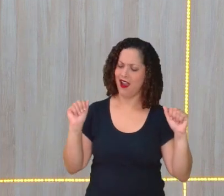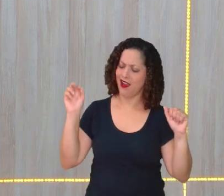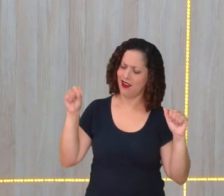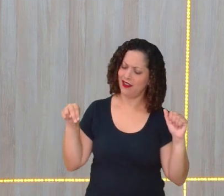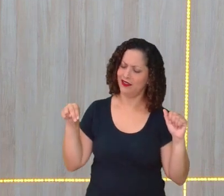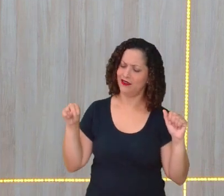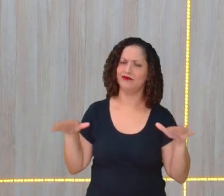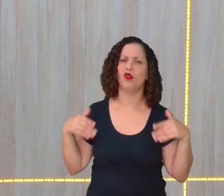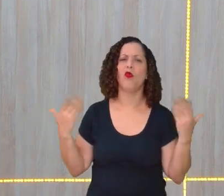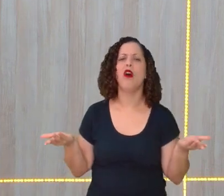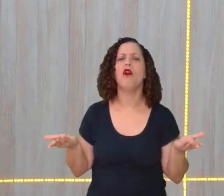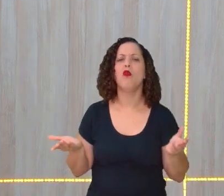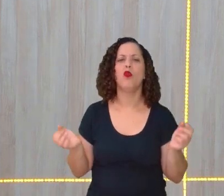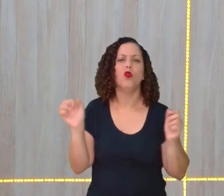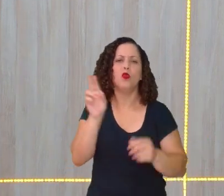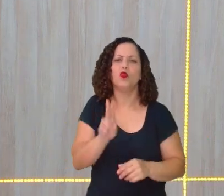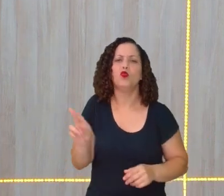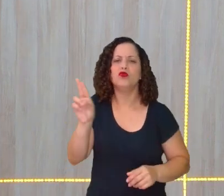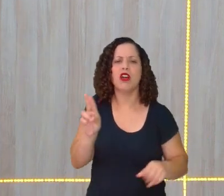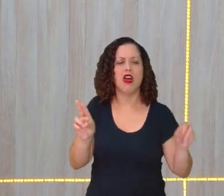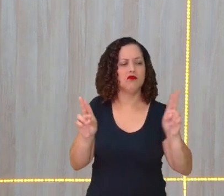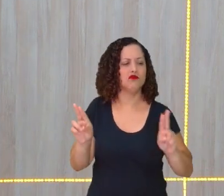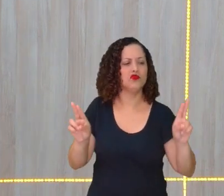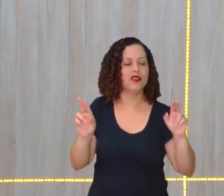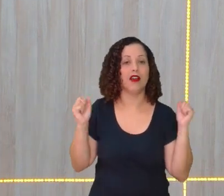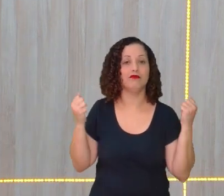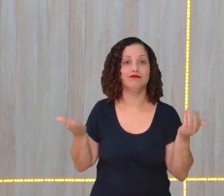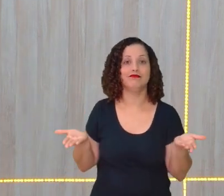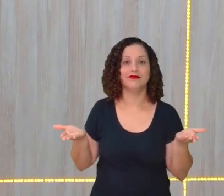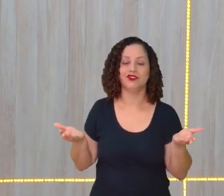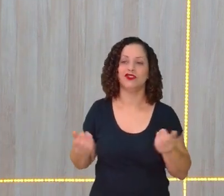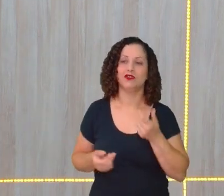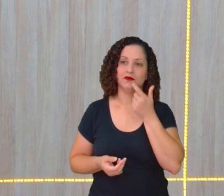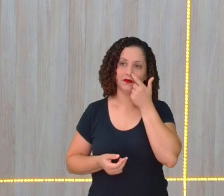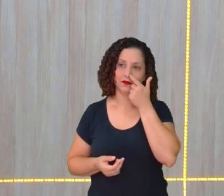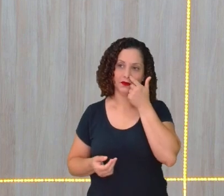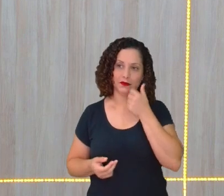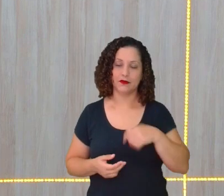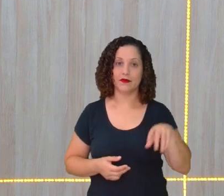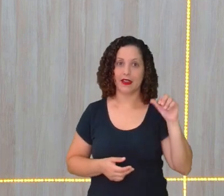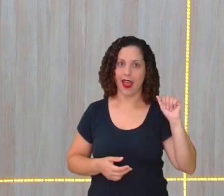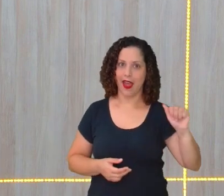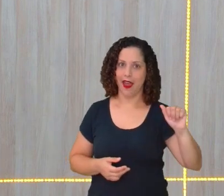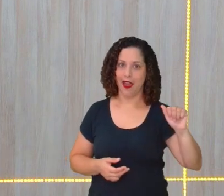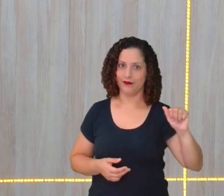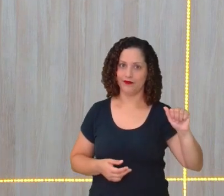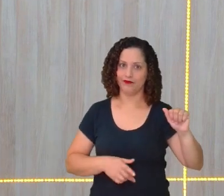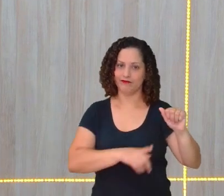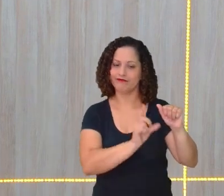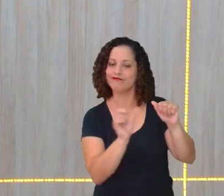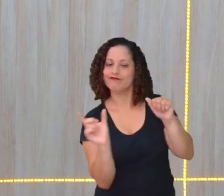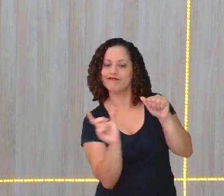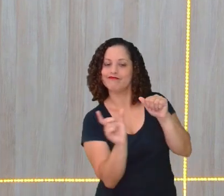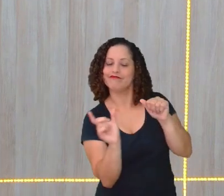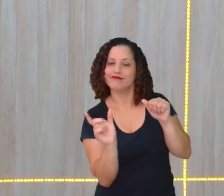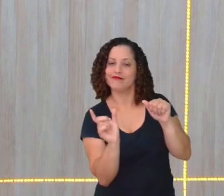an? Ok. A gente usa a quando o substantivo que vem depois,